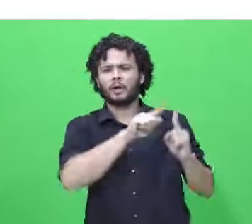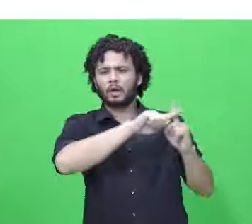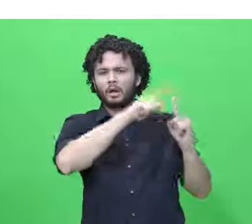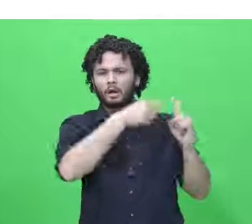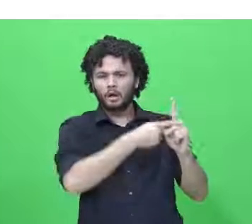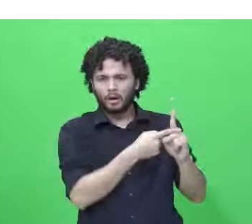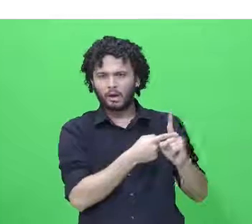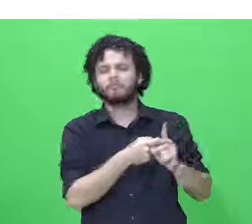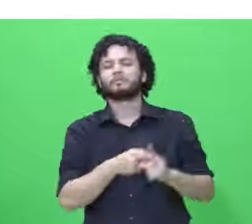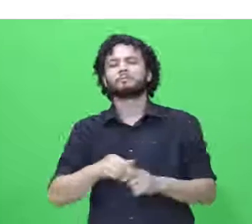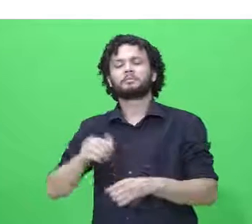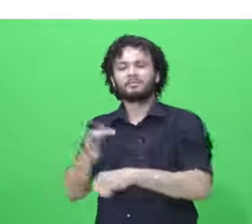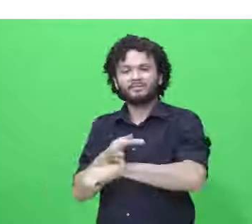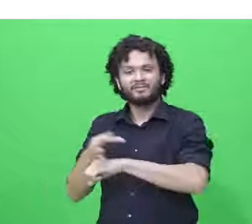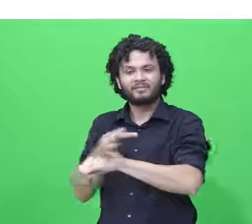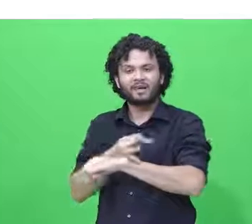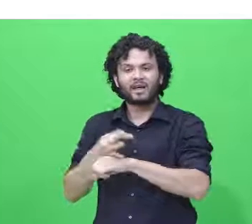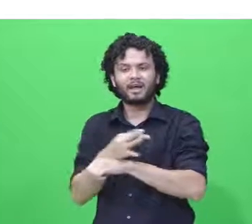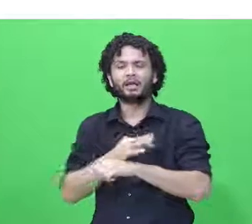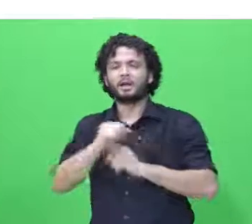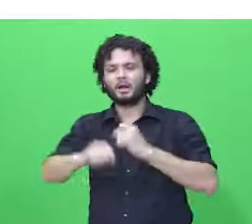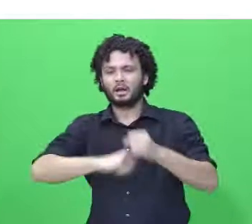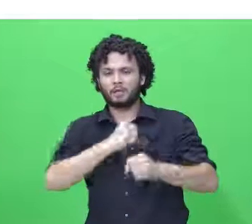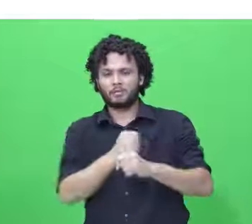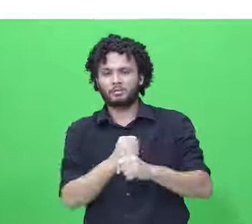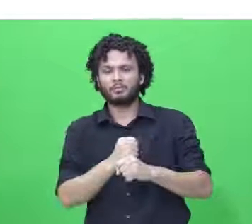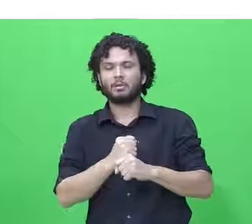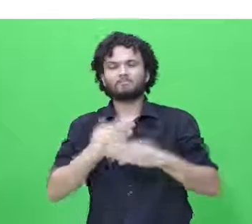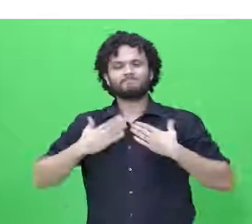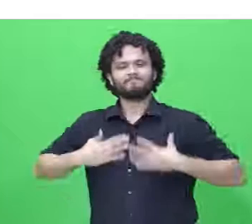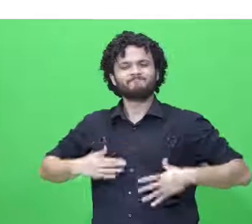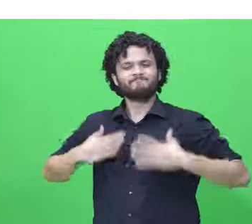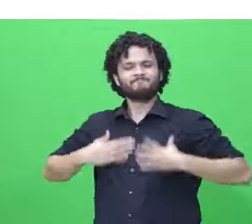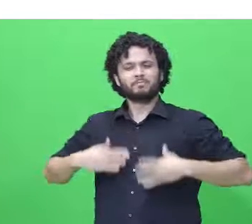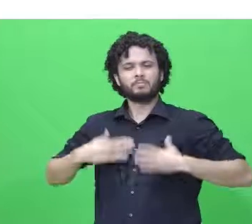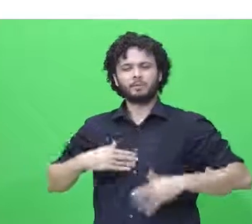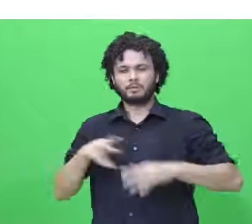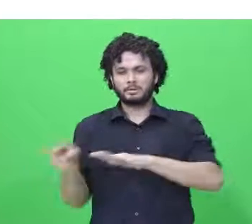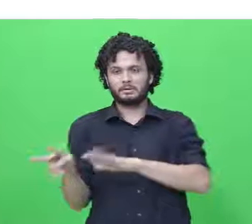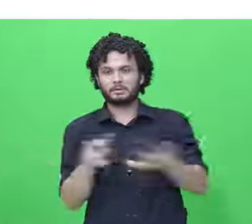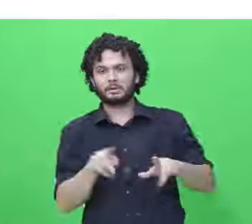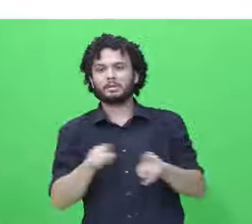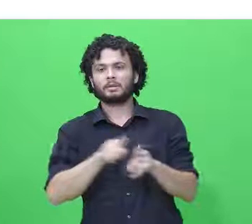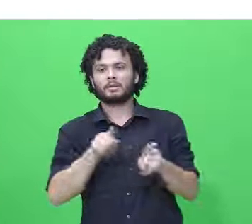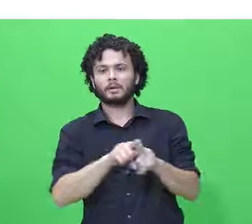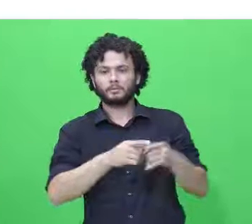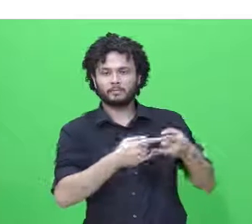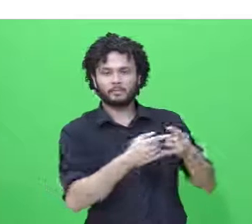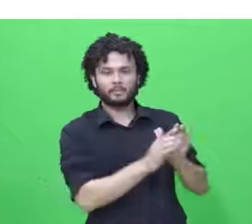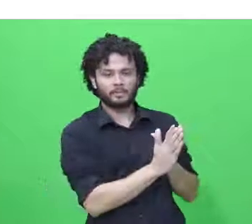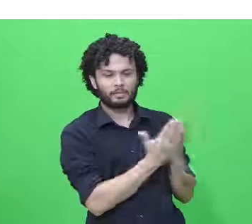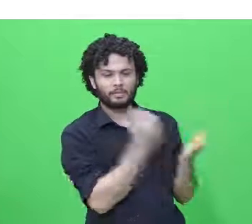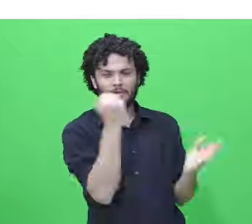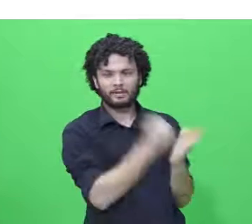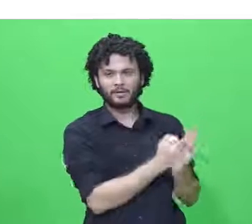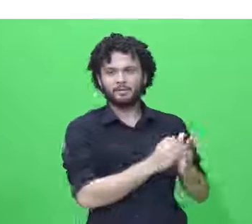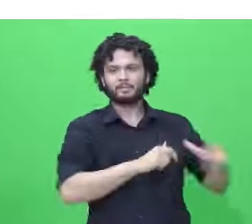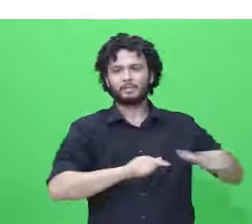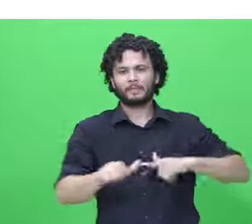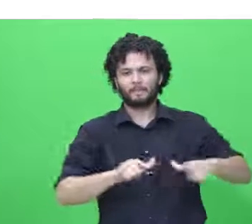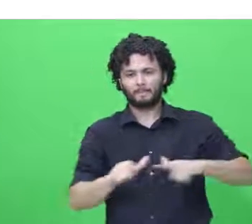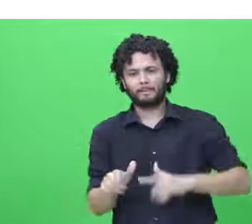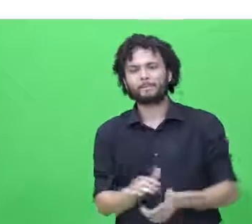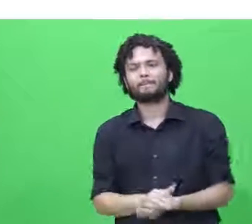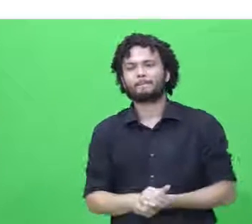férias anuais, descanso semanal e, claro, a criação, então, da carteira de trabalho, que é um documento que começa nesse período e que a